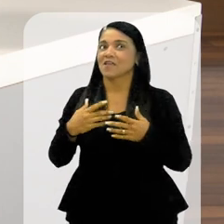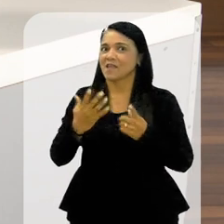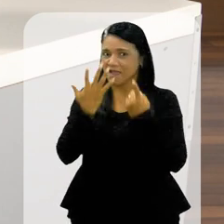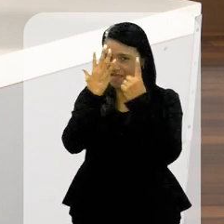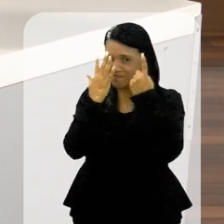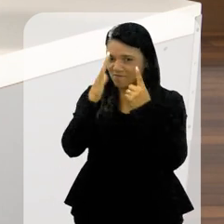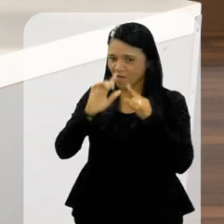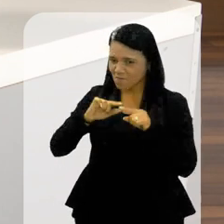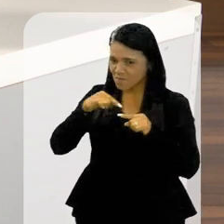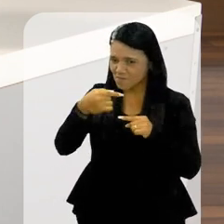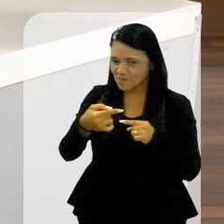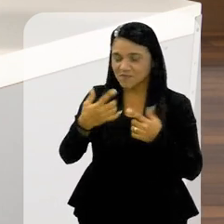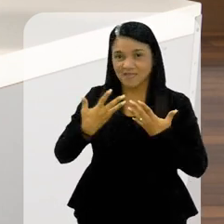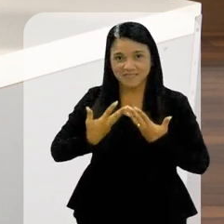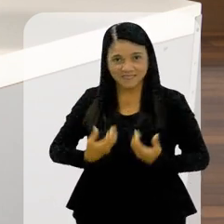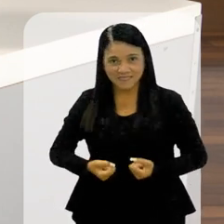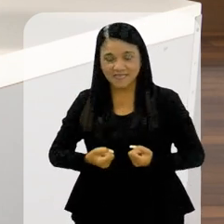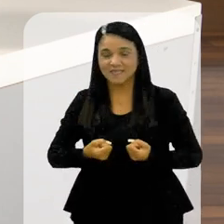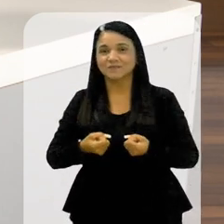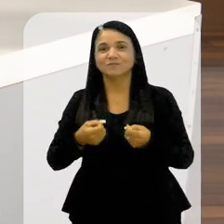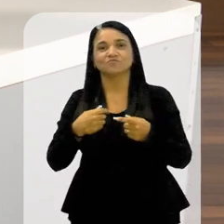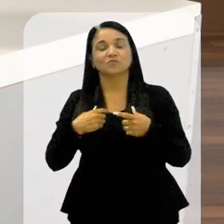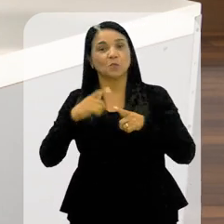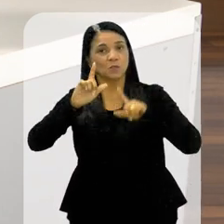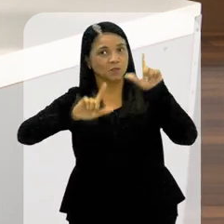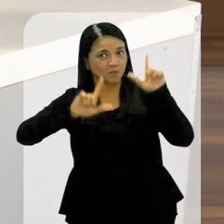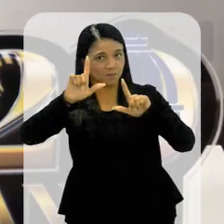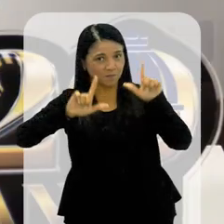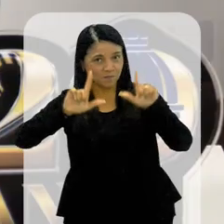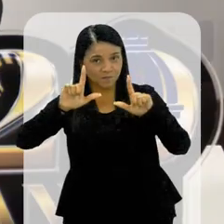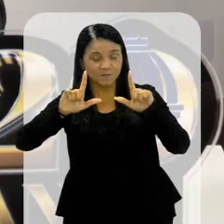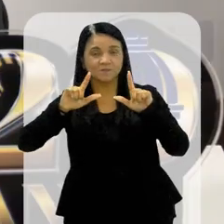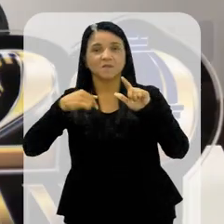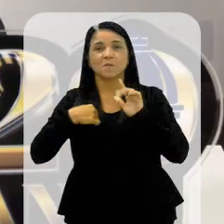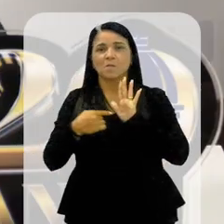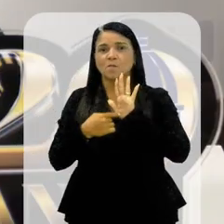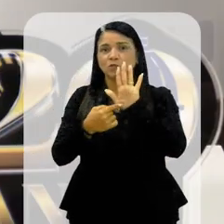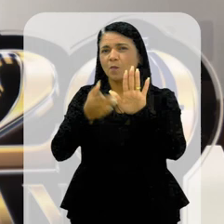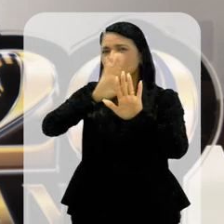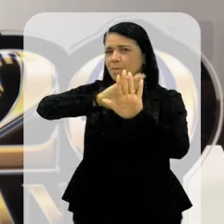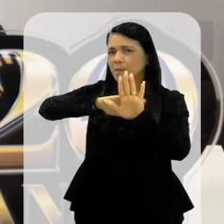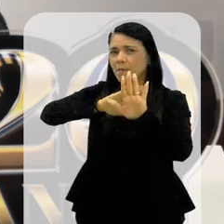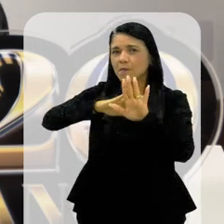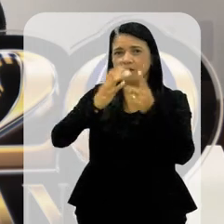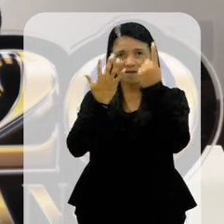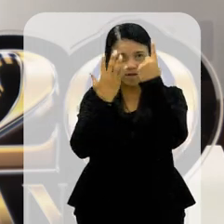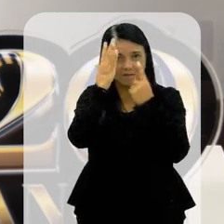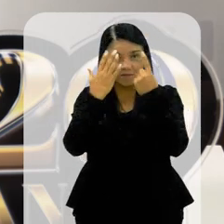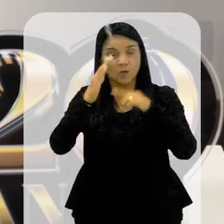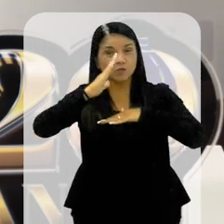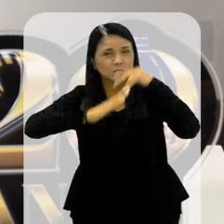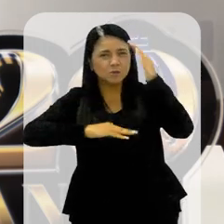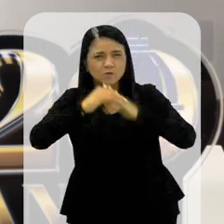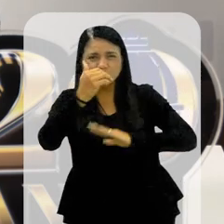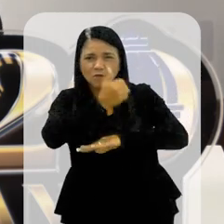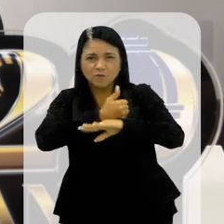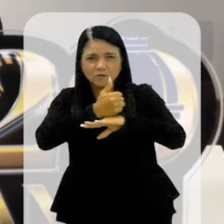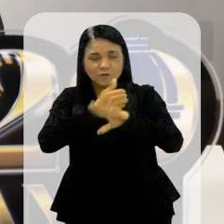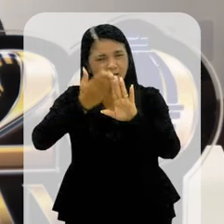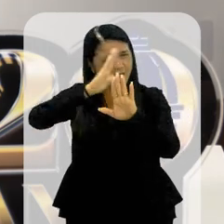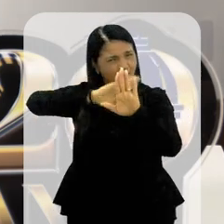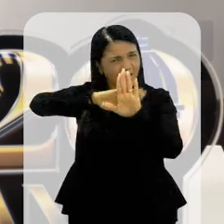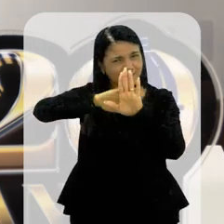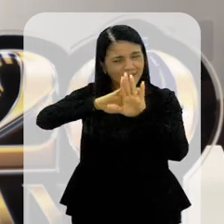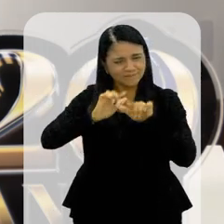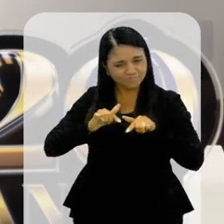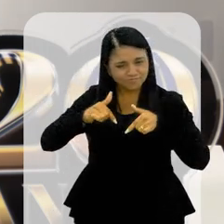cansado. Nessa loucura. E é a função do nosso programa mostrar os bastidores do Carnaval. Sim. Mostrar os profissionais que fazem